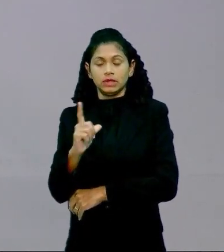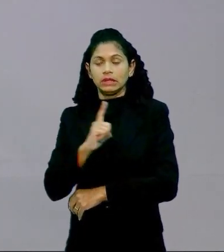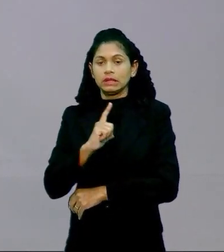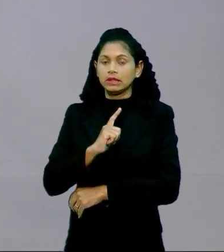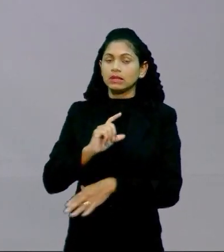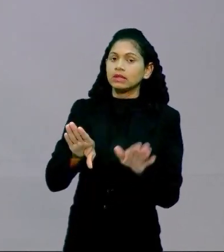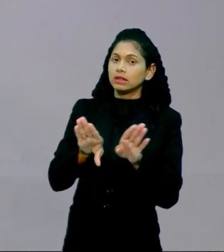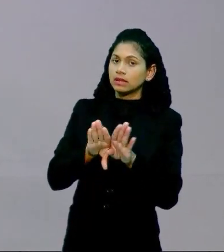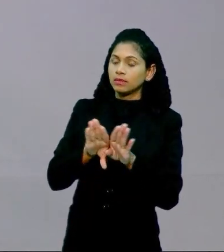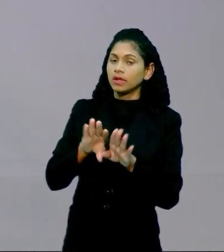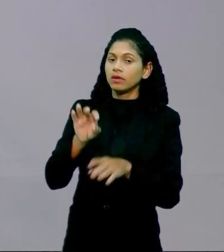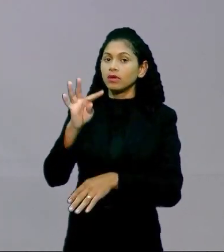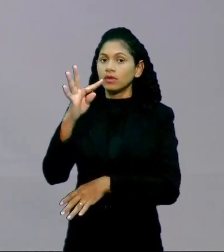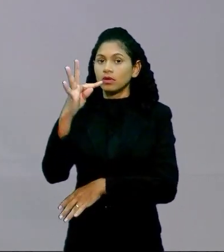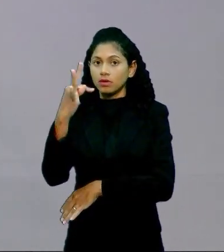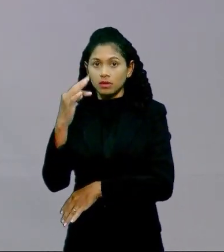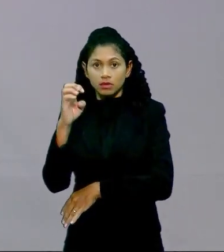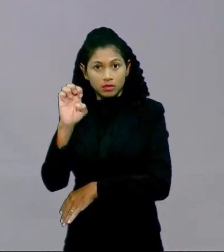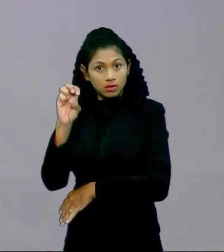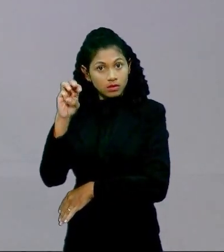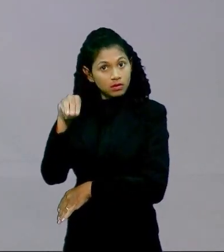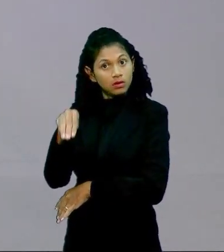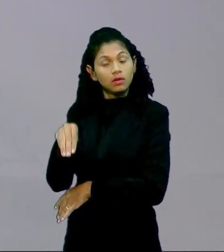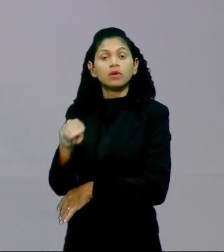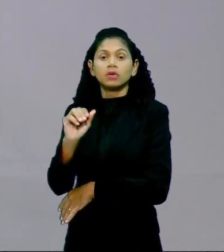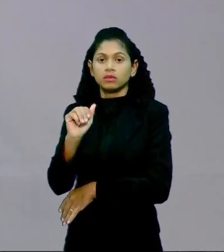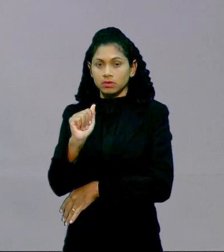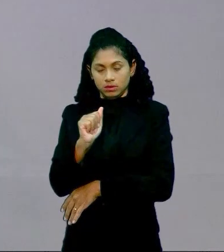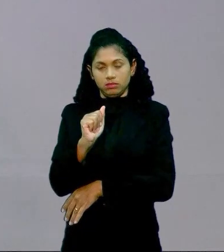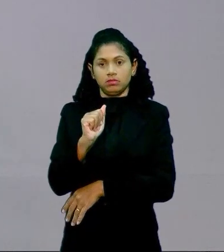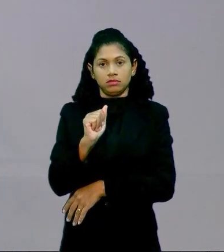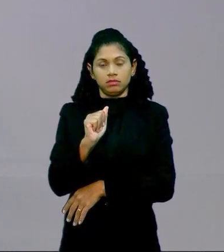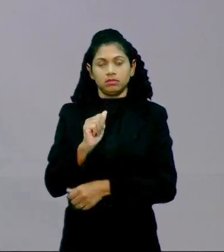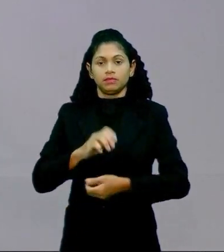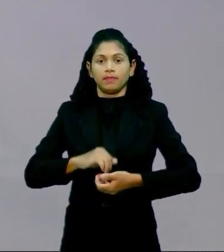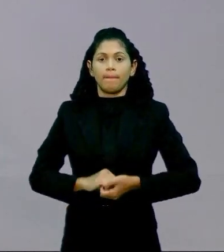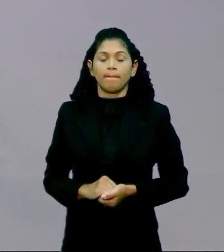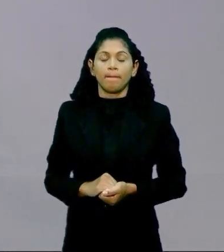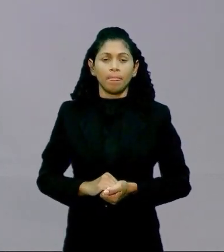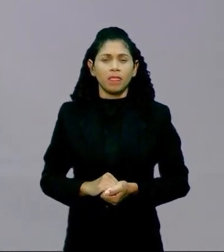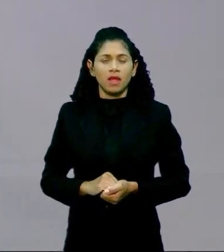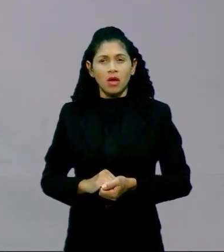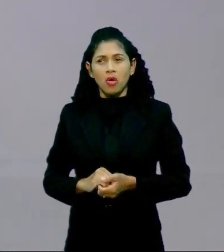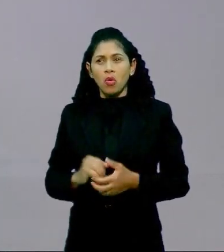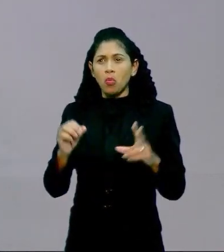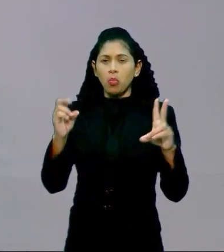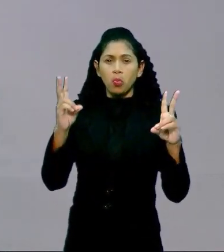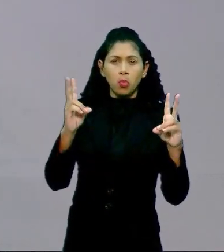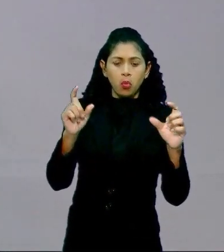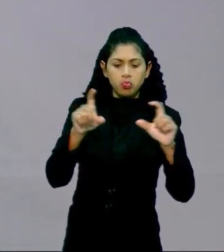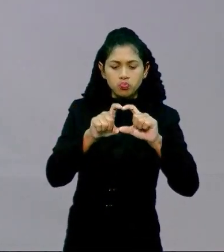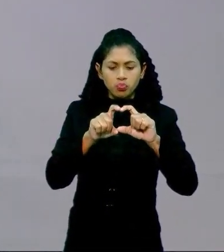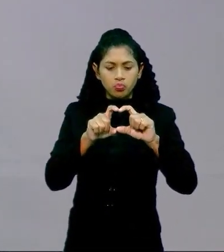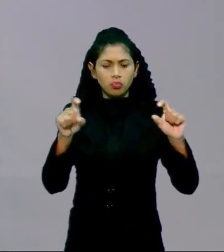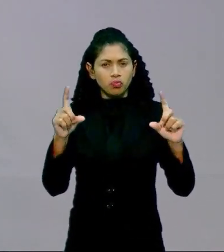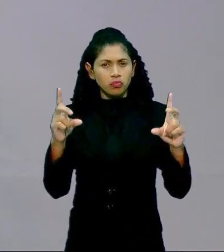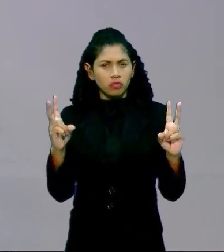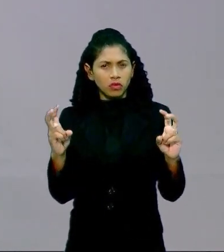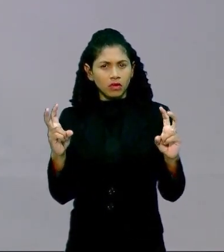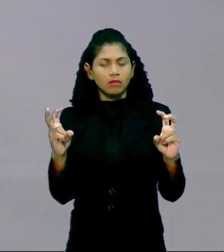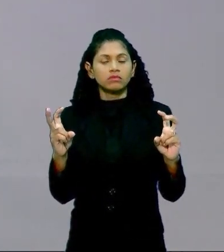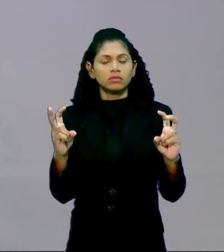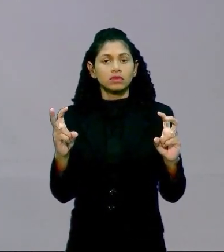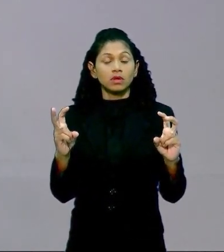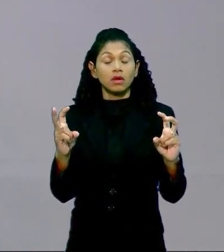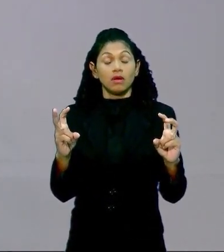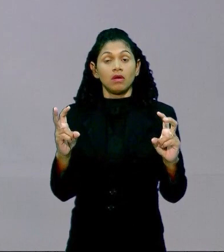no contexto da redação de vocês, ele não tem tanta importância, né? Porque o que mais ali importa é o tema, né?